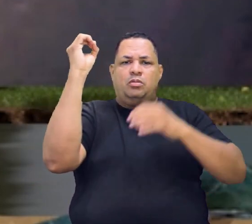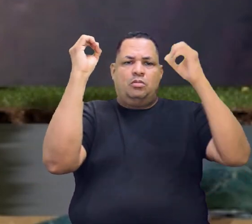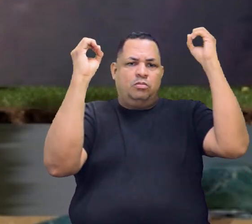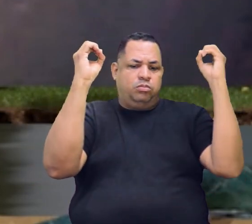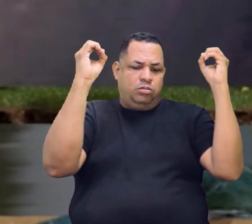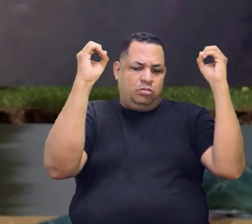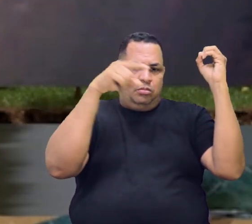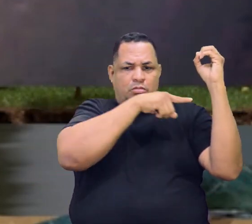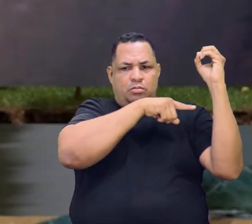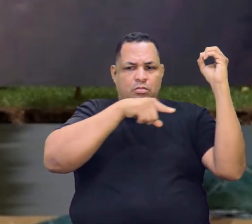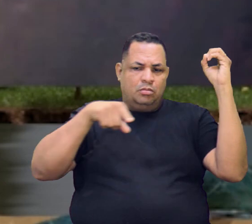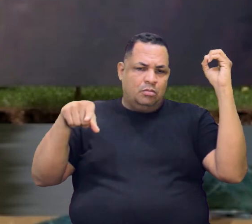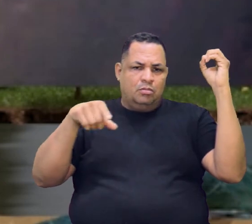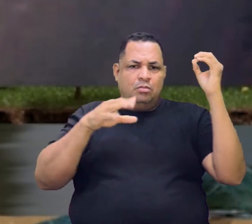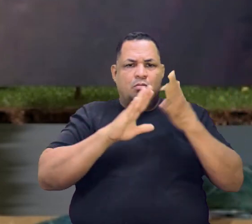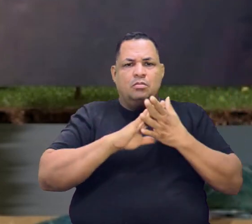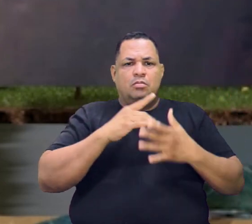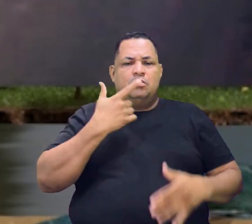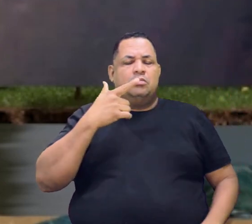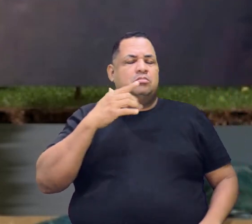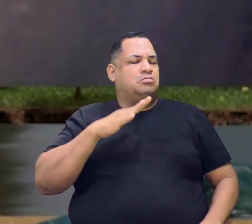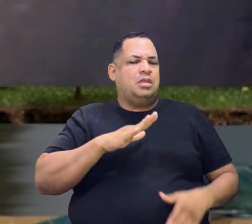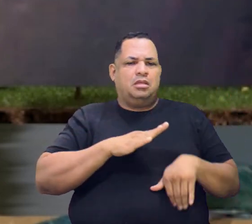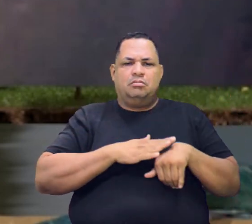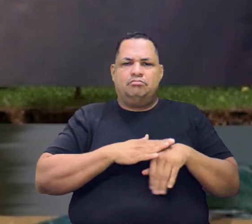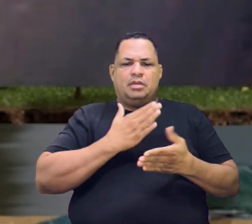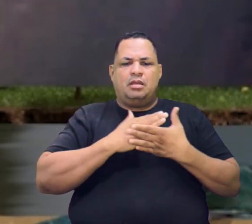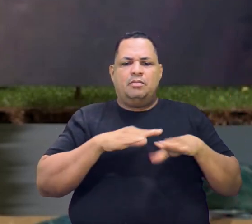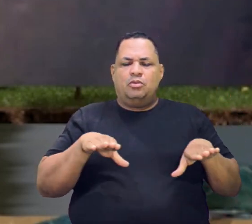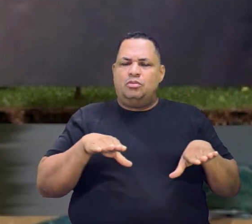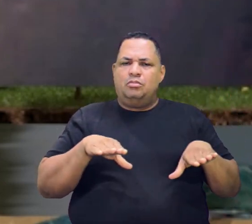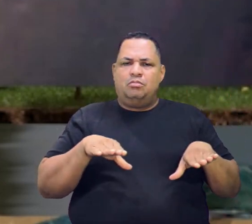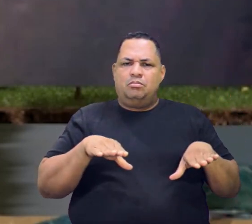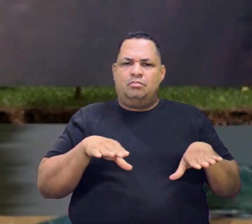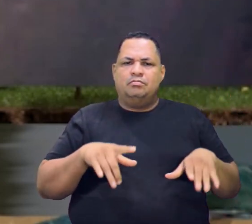Vilhena, Pimenta Bueno e Jaru.